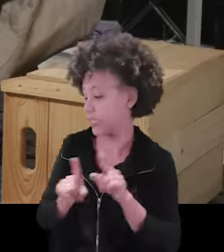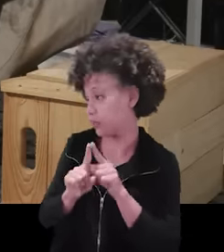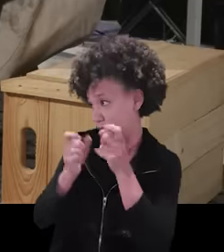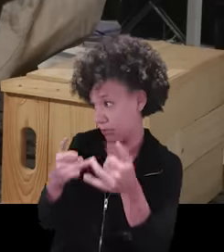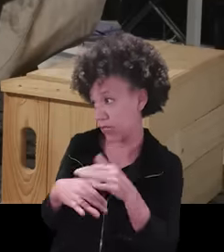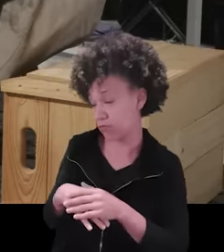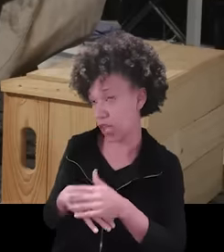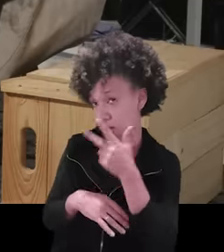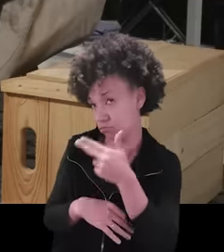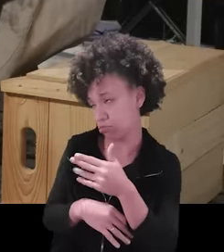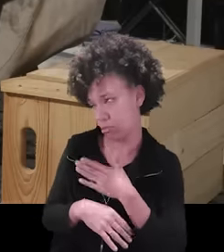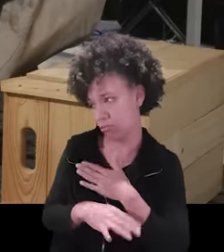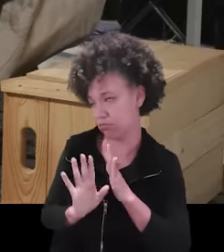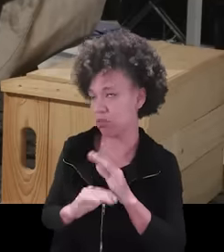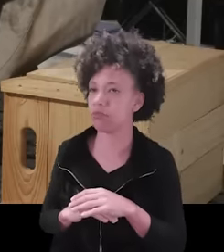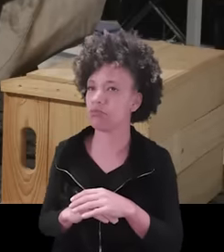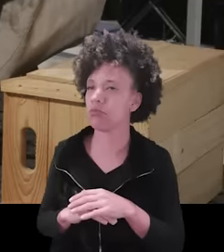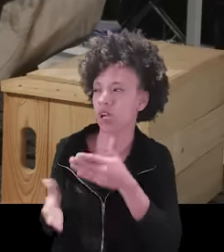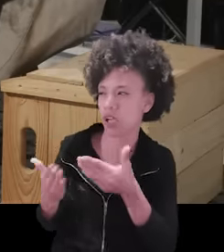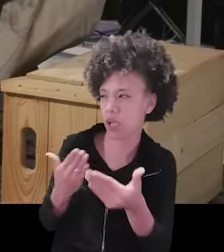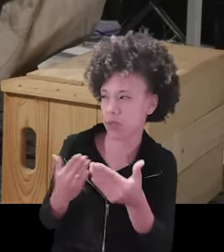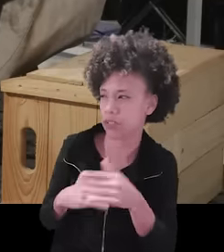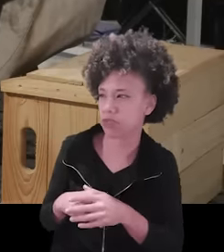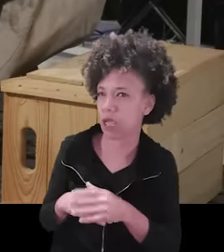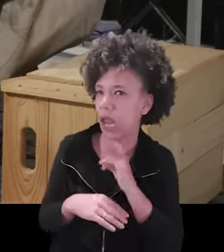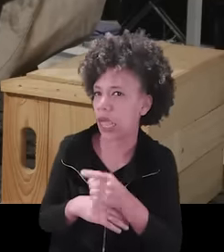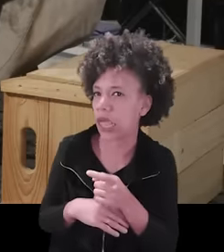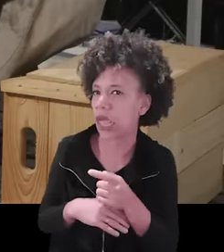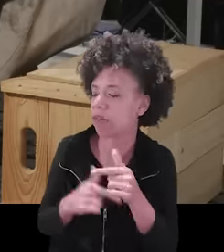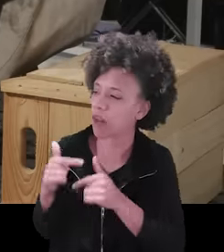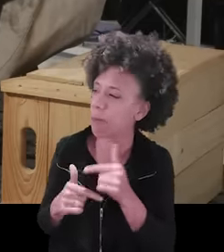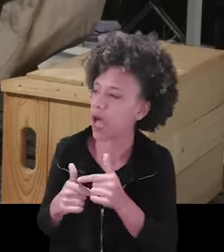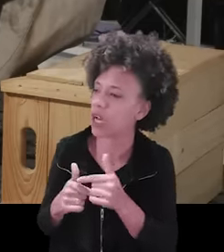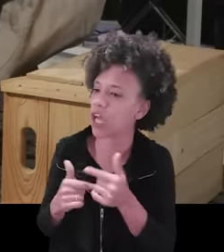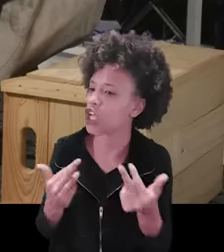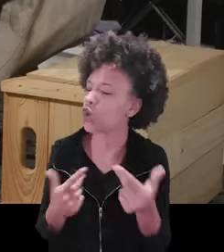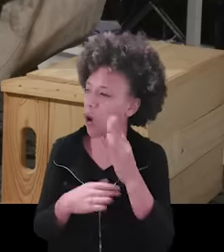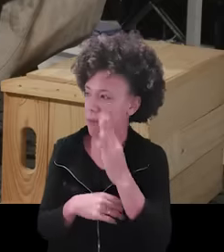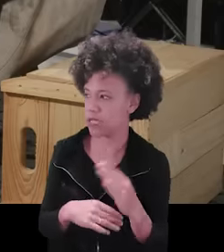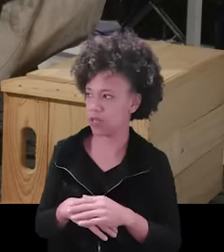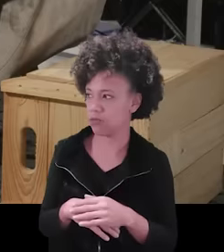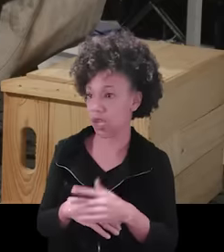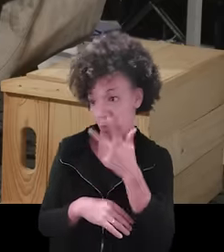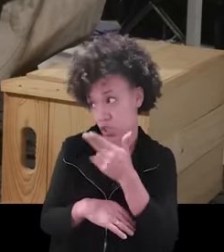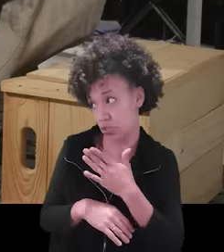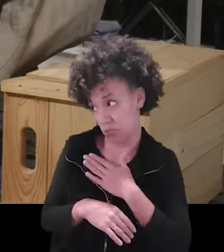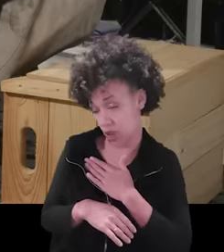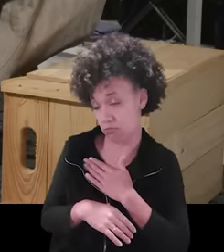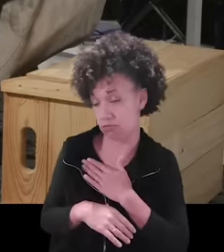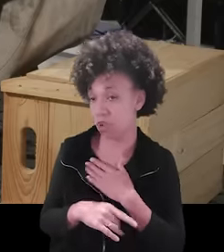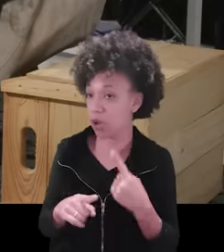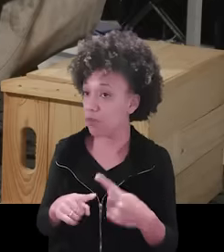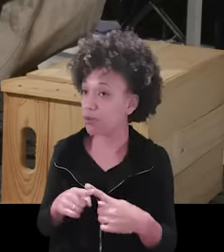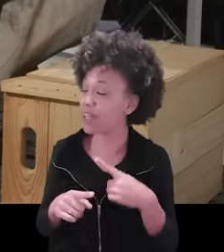vídeo fala uma coisa que eu tenho um achismo assim que me lembram que ninguém trabalha tão bem quanto um brasileiro porque eu acho isso